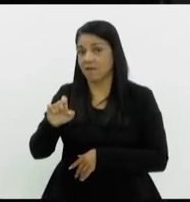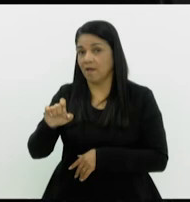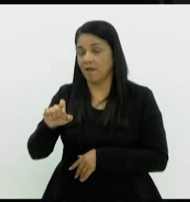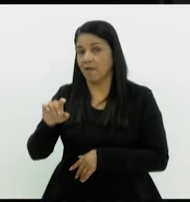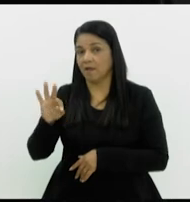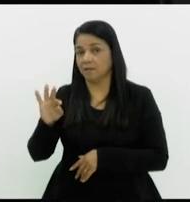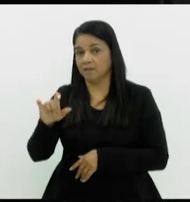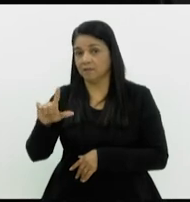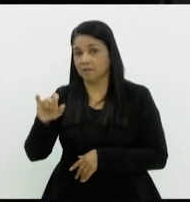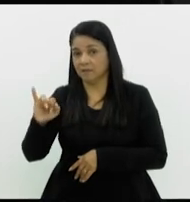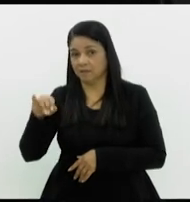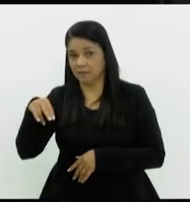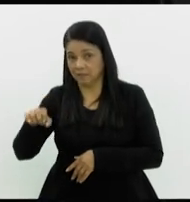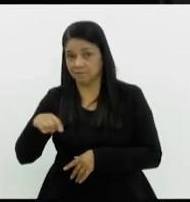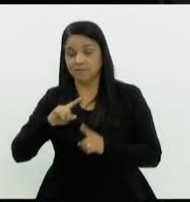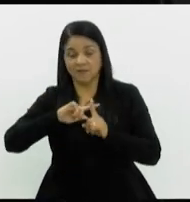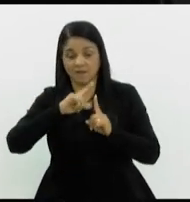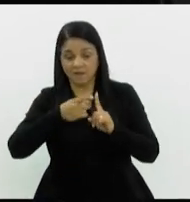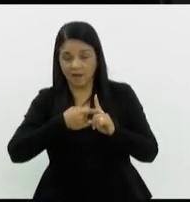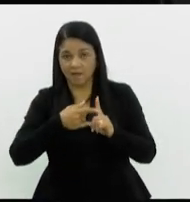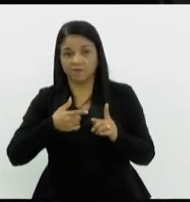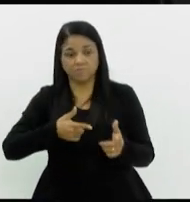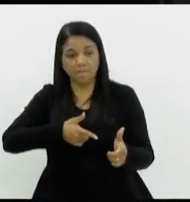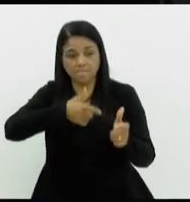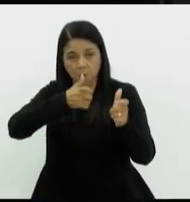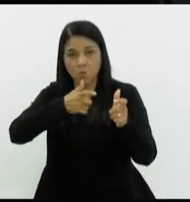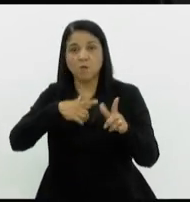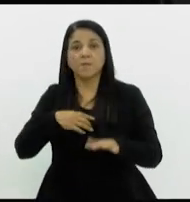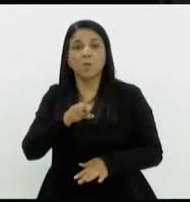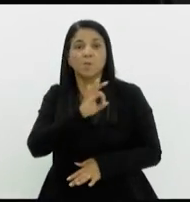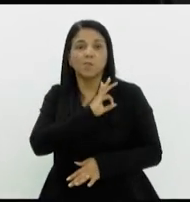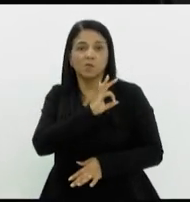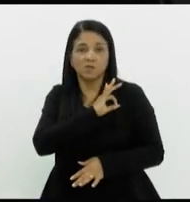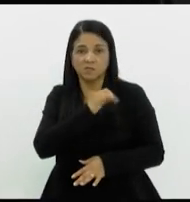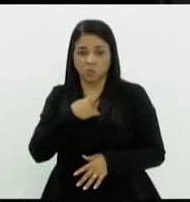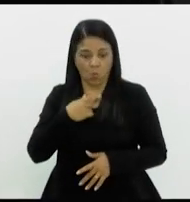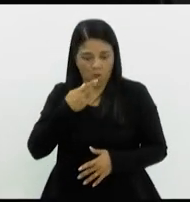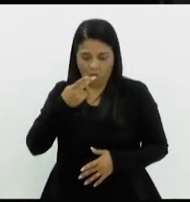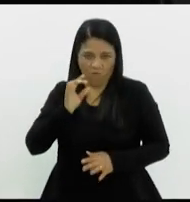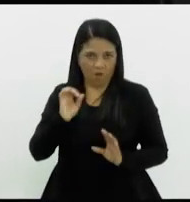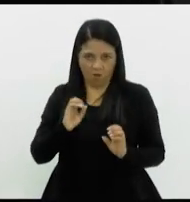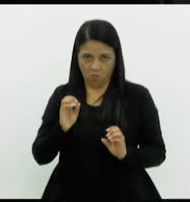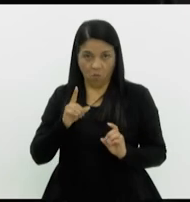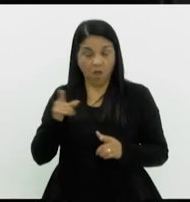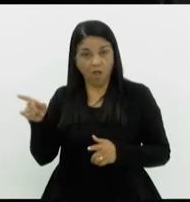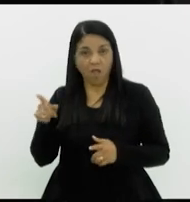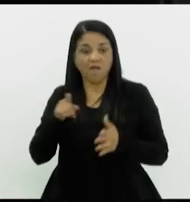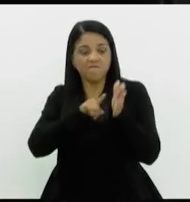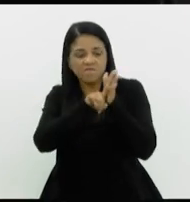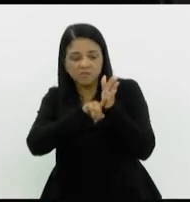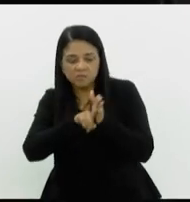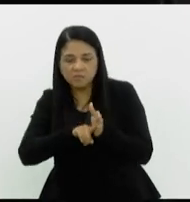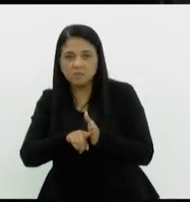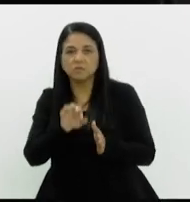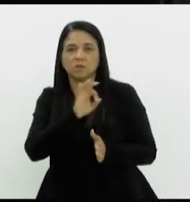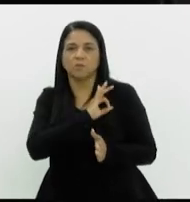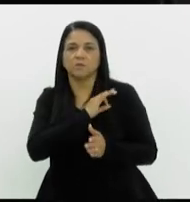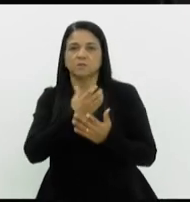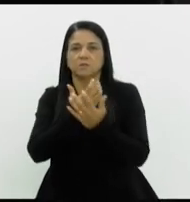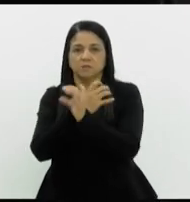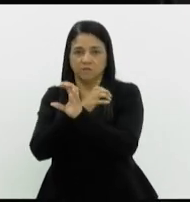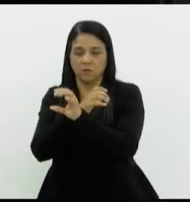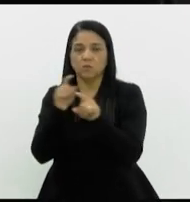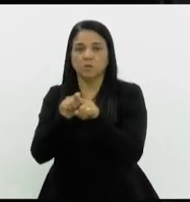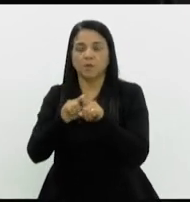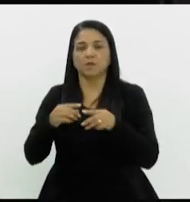Complexo do Lins, disparado por policiais da UPP. Isso quem diz não sou eu, isso quem diz é a investigação da Polícia Civil e também